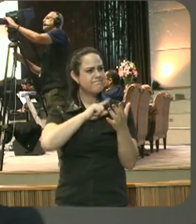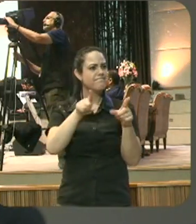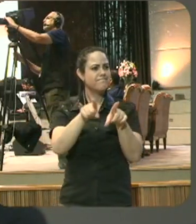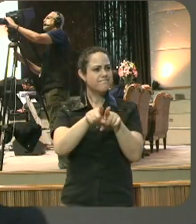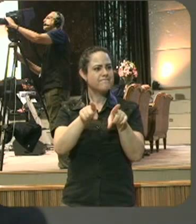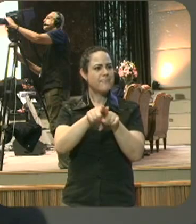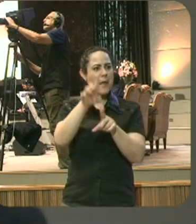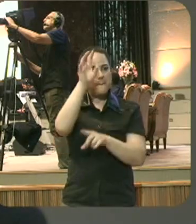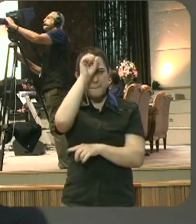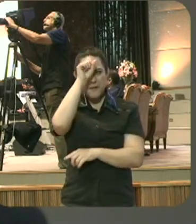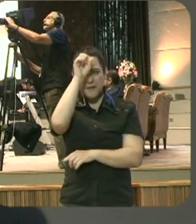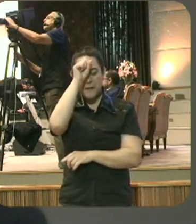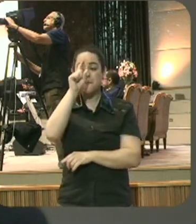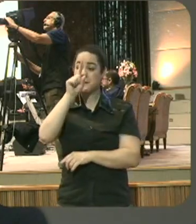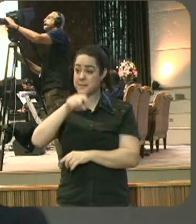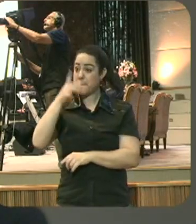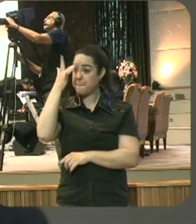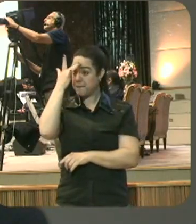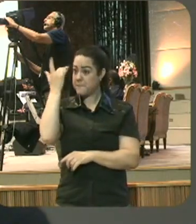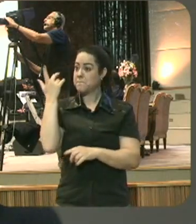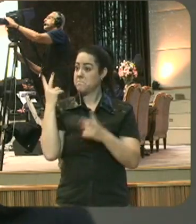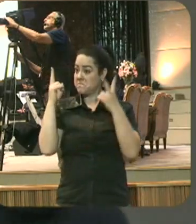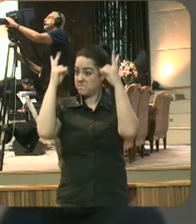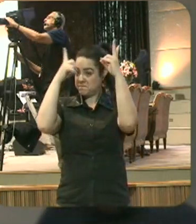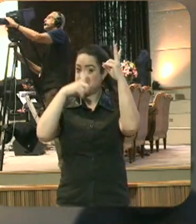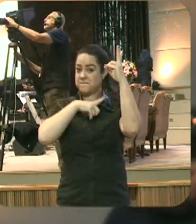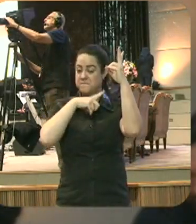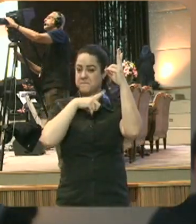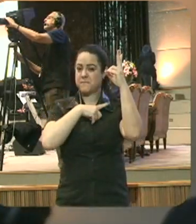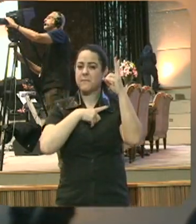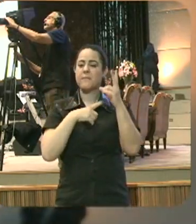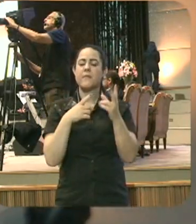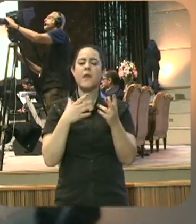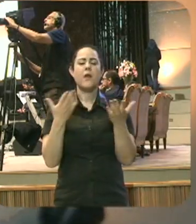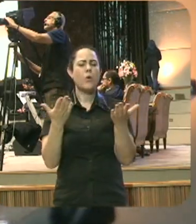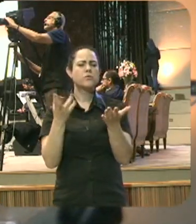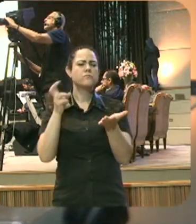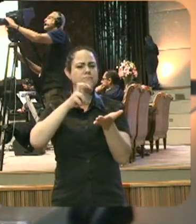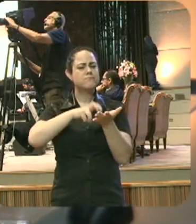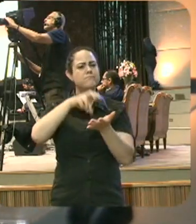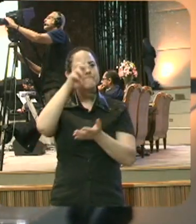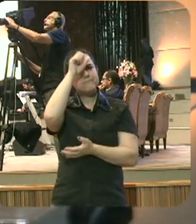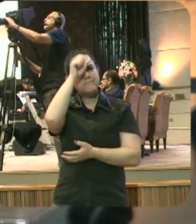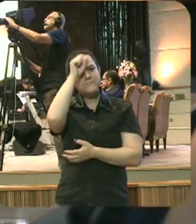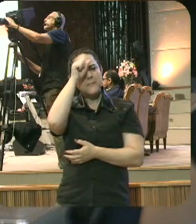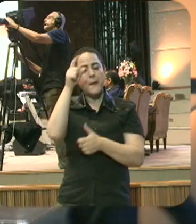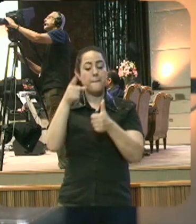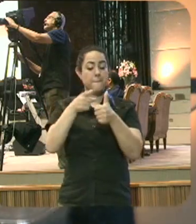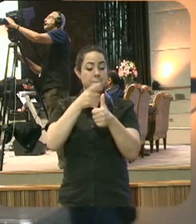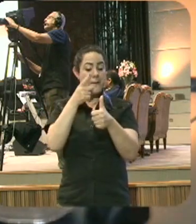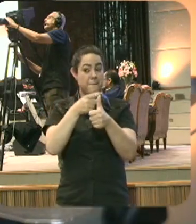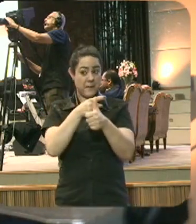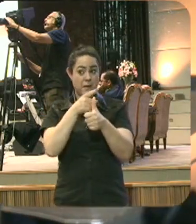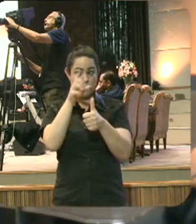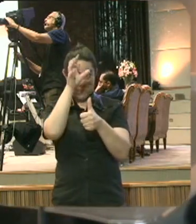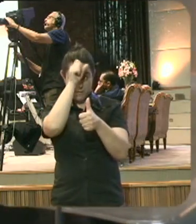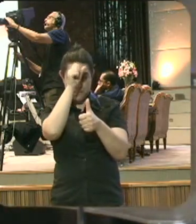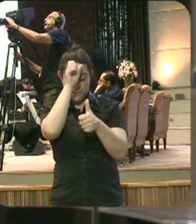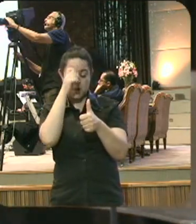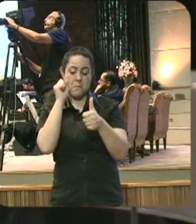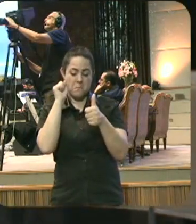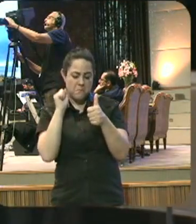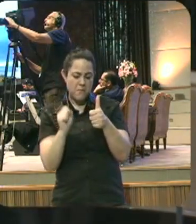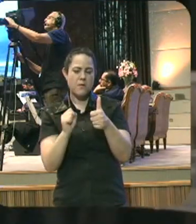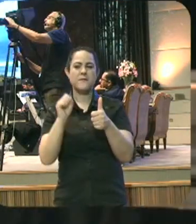na nossa vida para ser alguém vitorioso. E a gente começou a aprender hoje de manhã que a primeira lição é